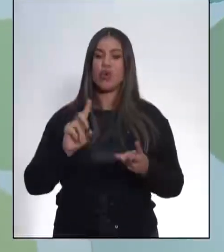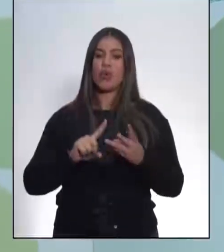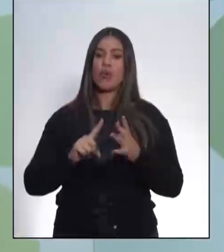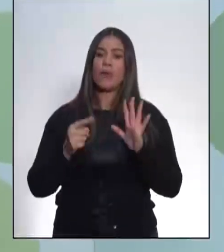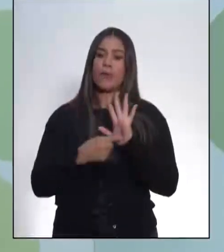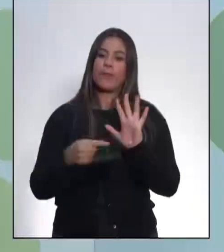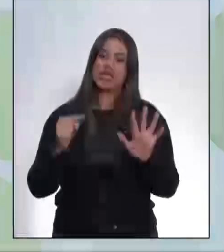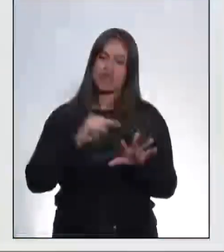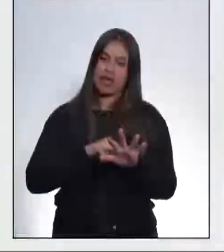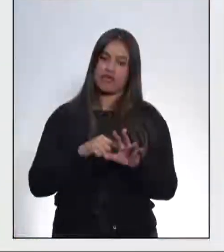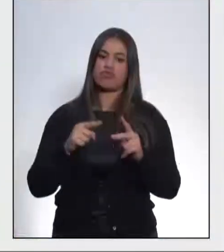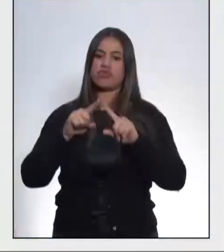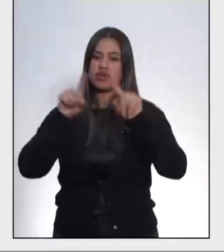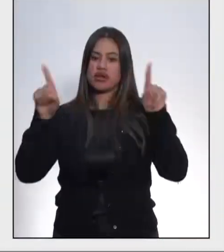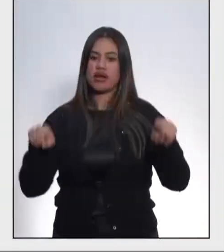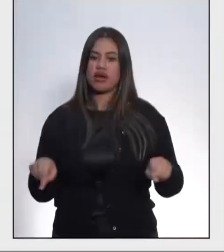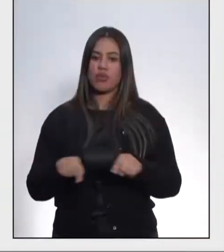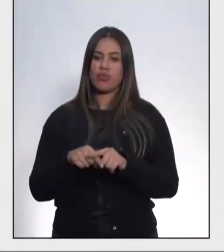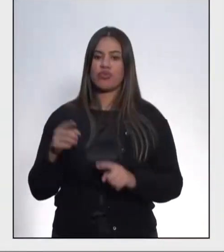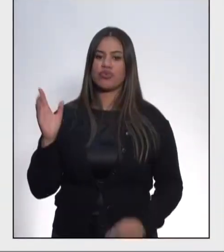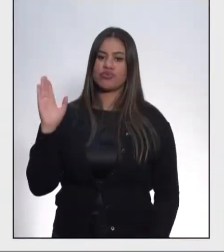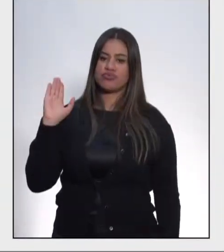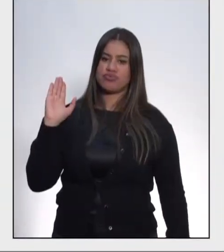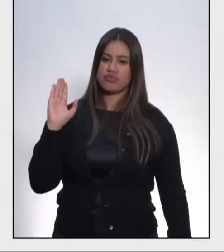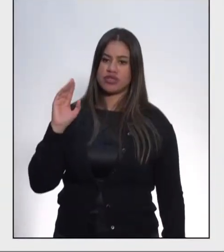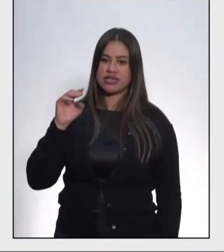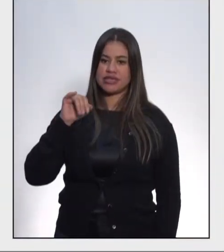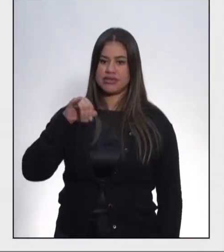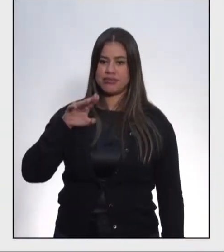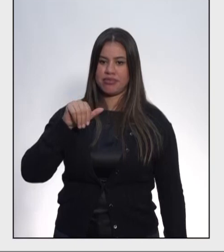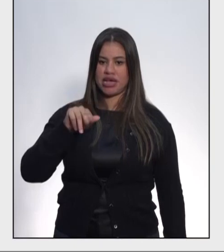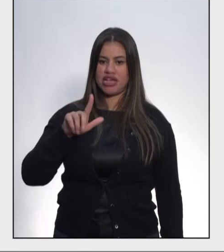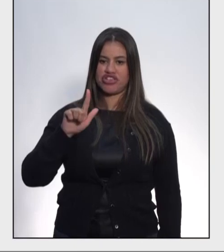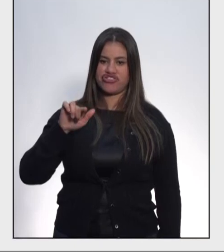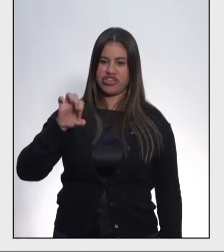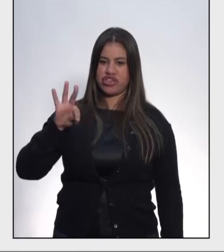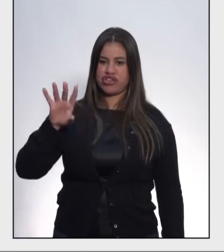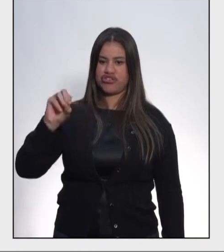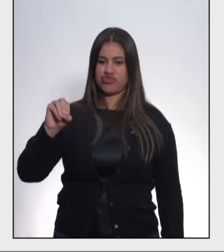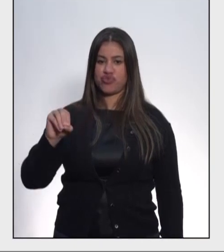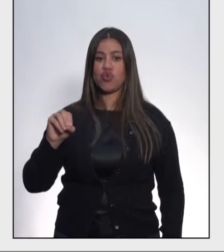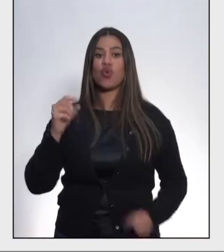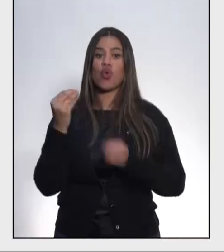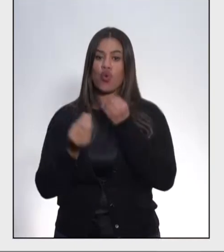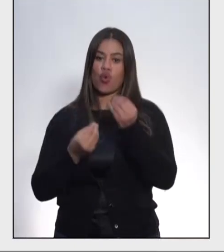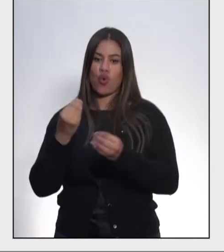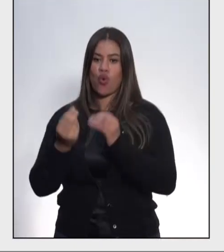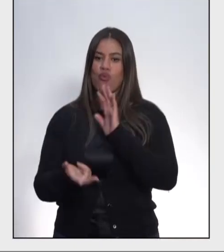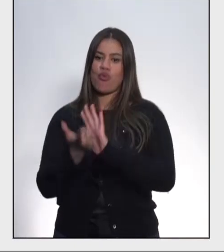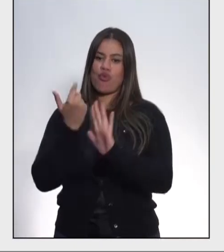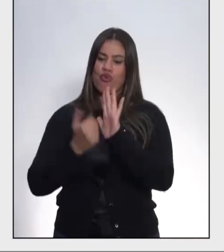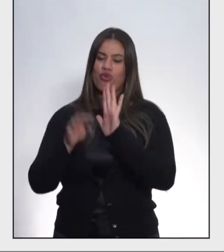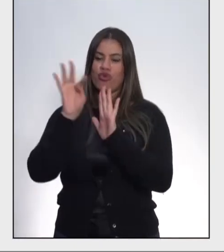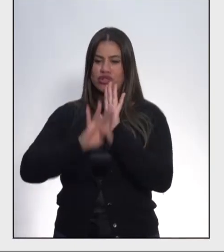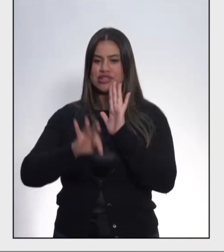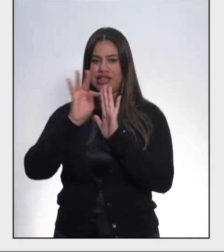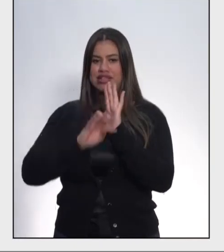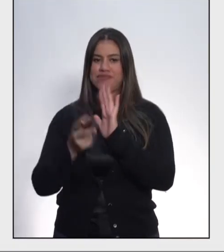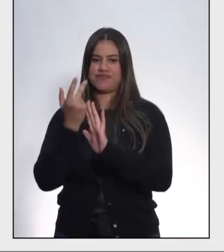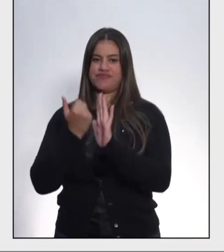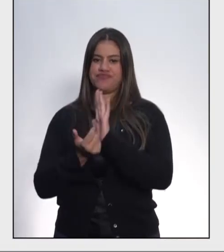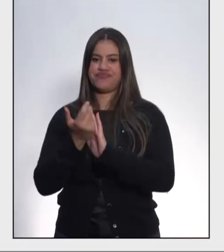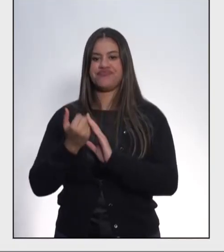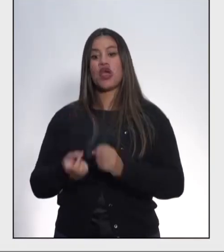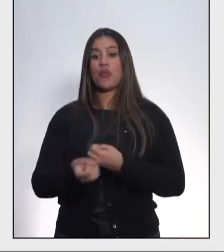campo imagético. O que é o campo imagético? Ele constrói todo o texto em cima de uma imagem. Vamos ver esse poema lindo, lindo, lindo de Mário Quintana,